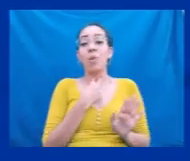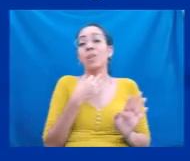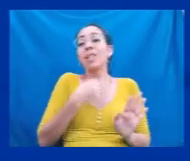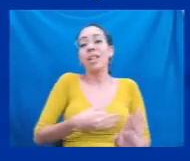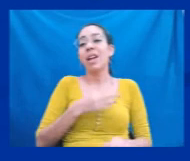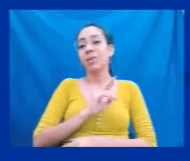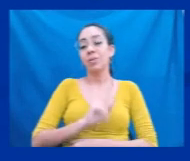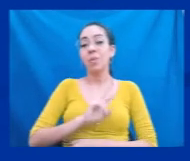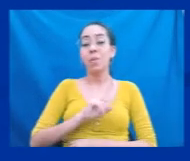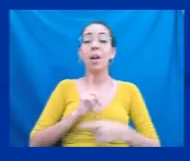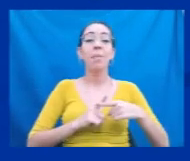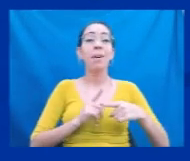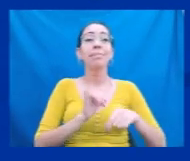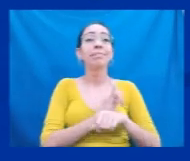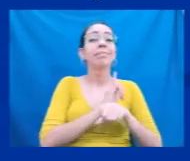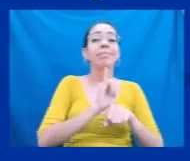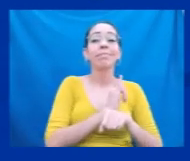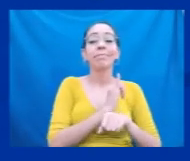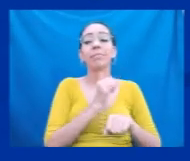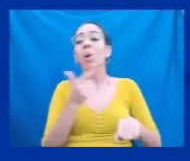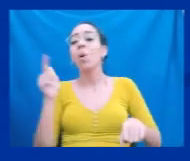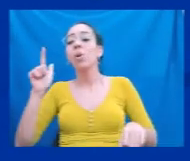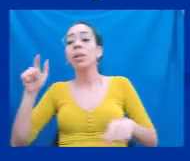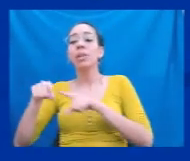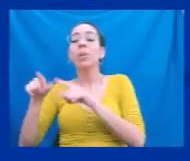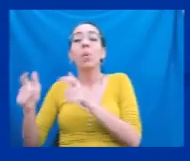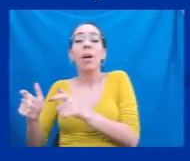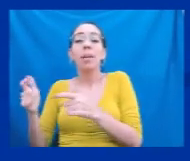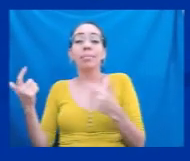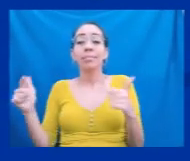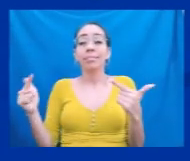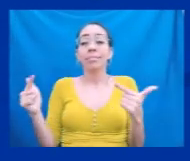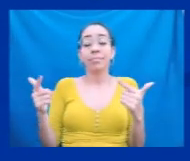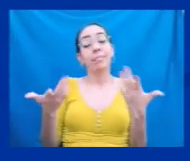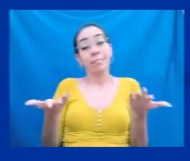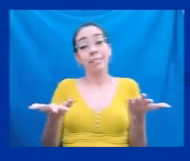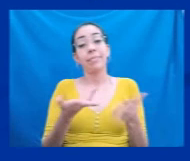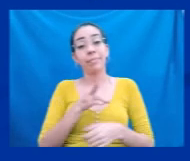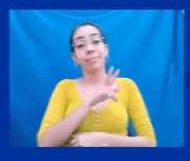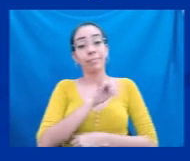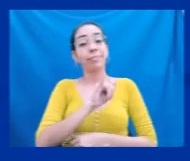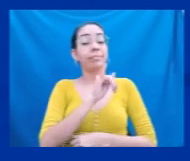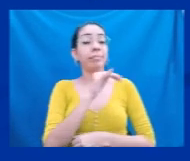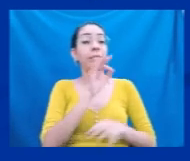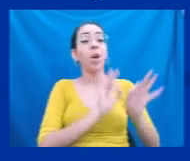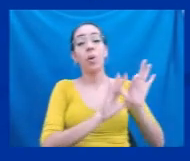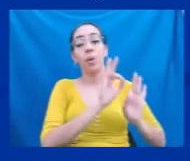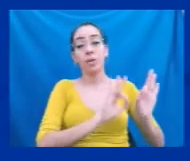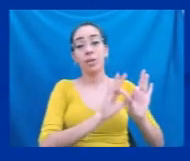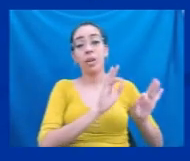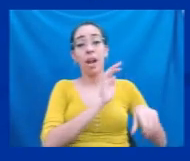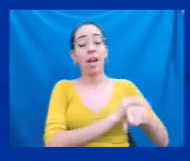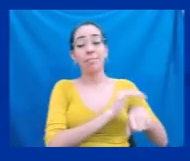porque a logística ela não é tão, tão fácil dessa forma. Às vezes, o que se tem de recursos são projetos,